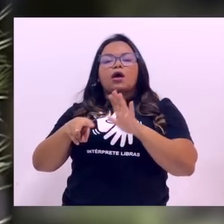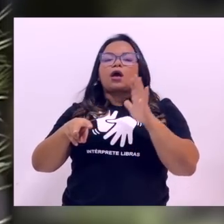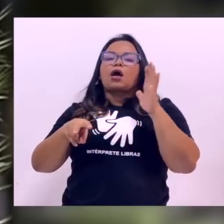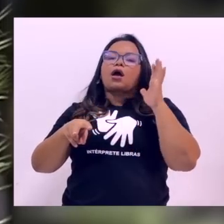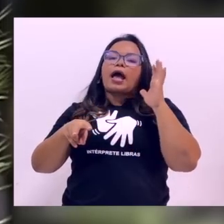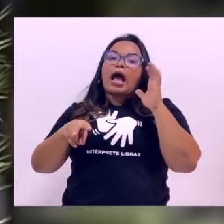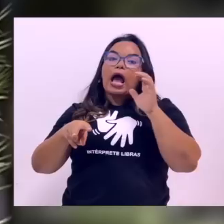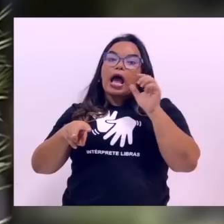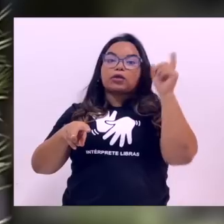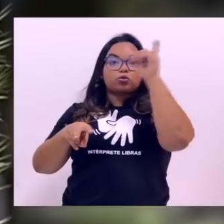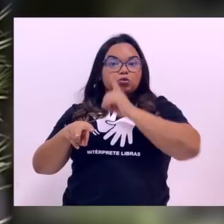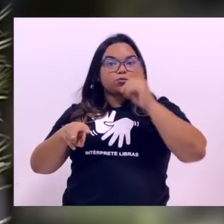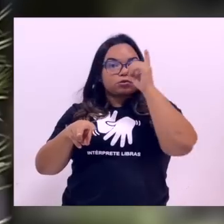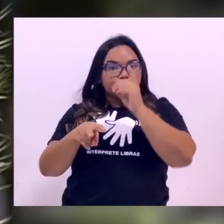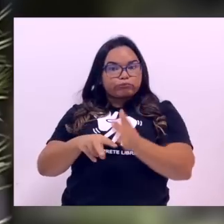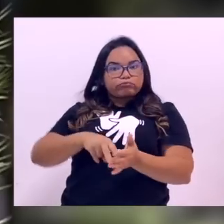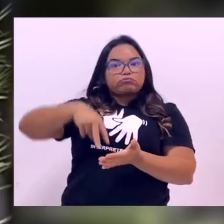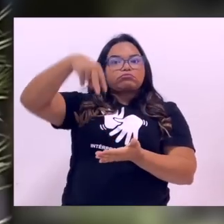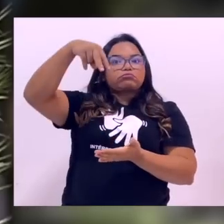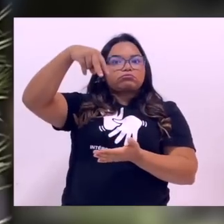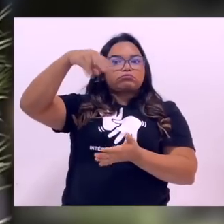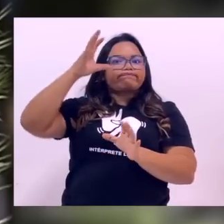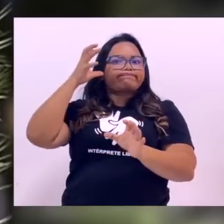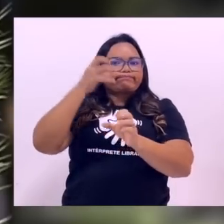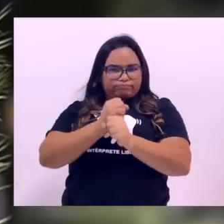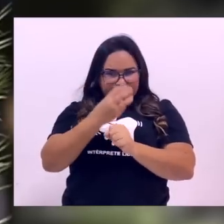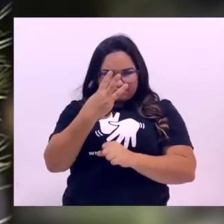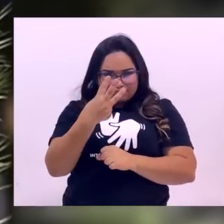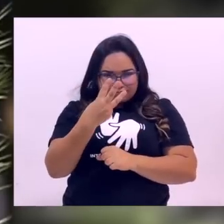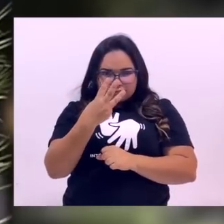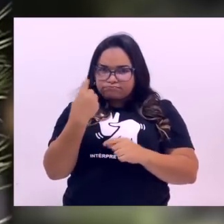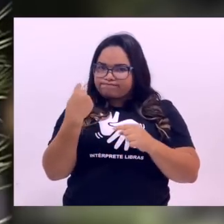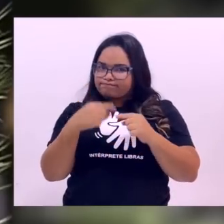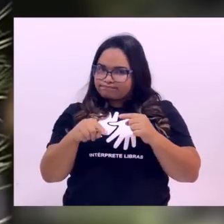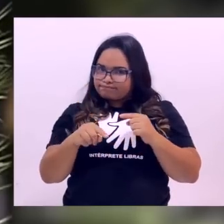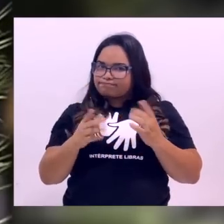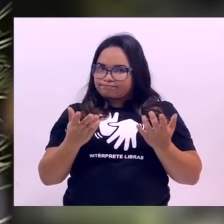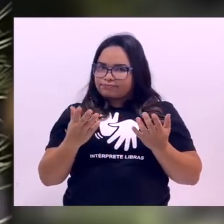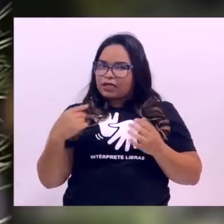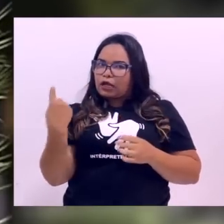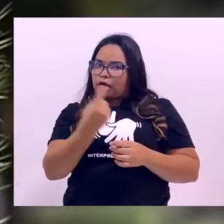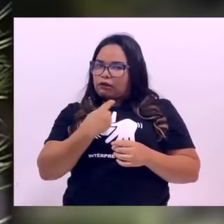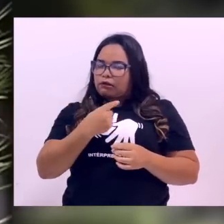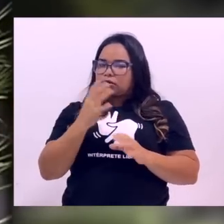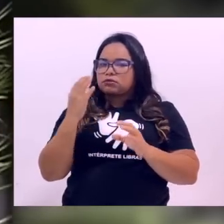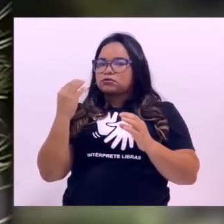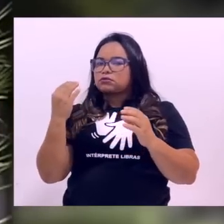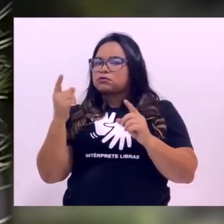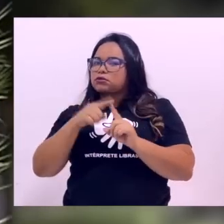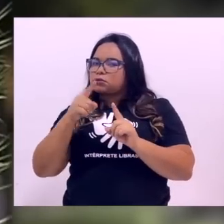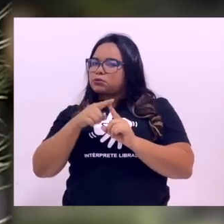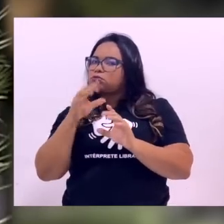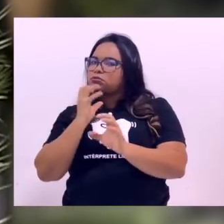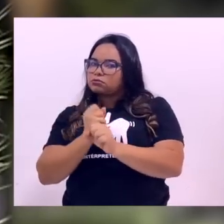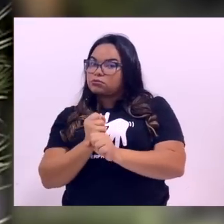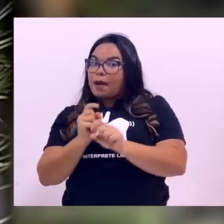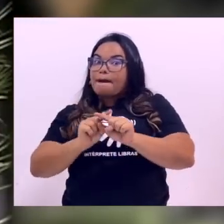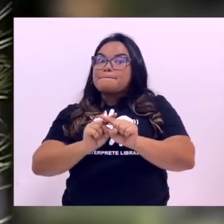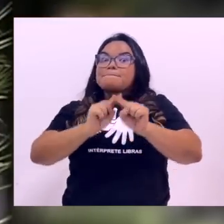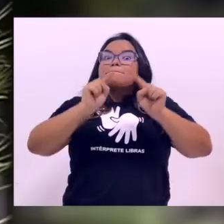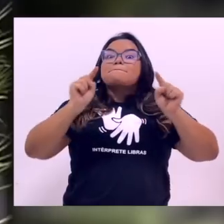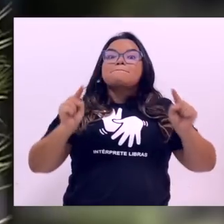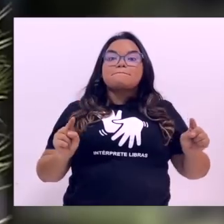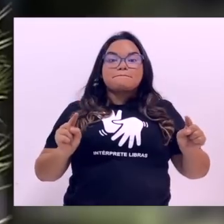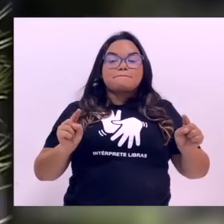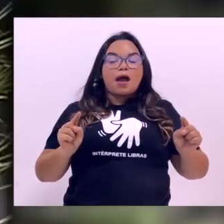e regressou à vida no primeiro dia da semana, isso não chega a ser 3 dias, com a nossa maneira de calcular os